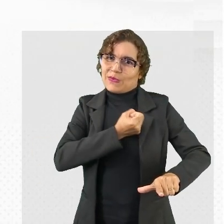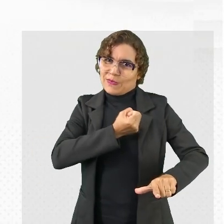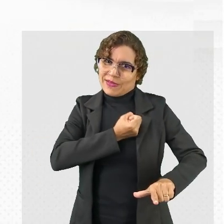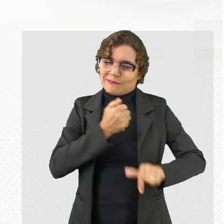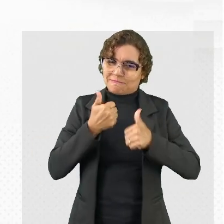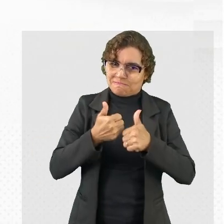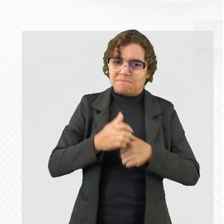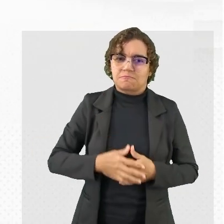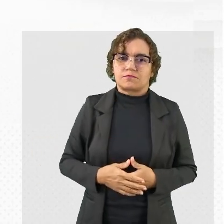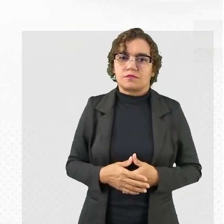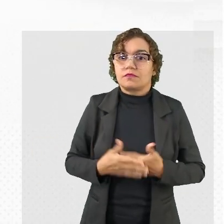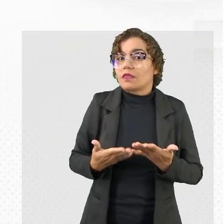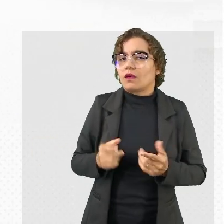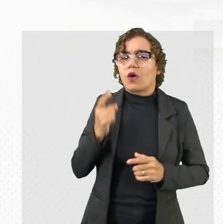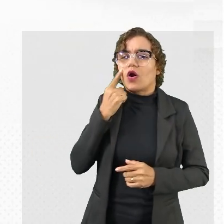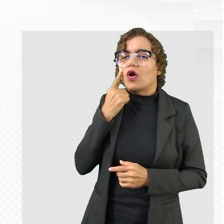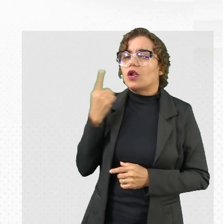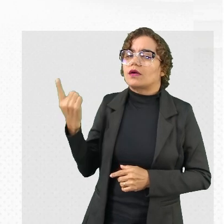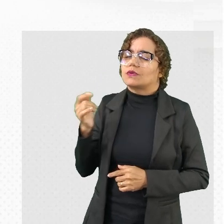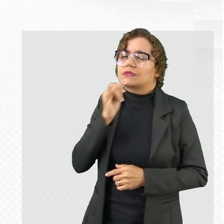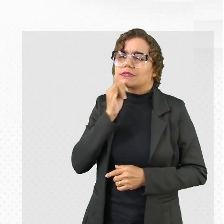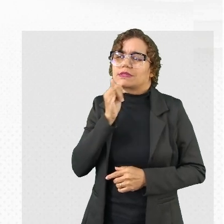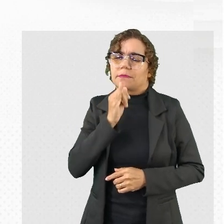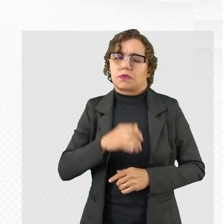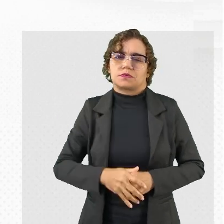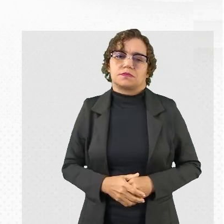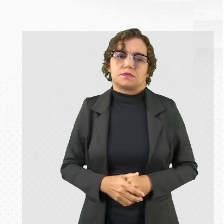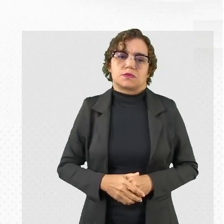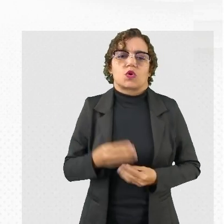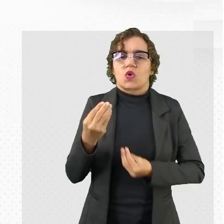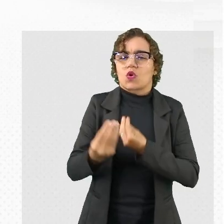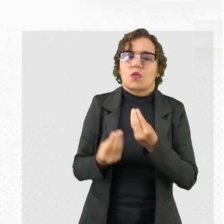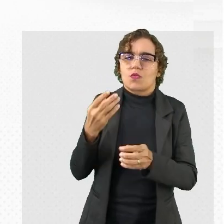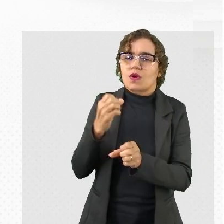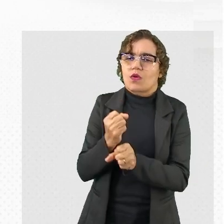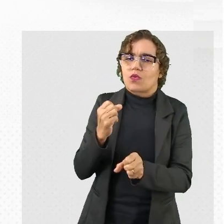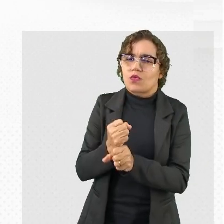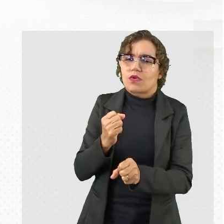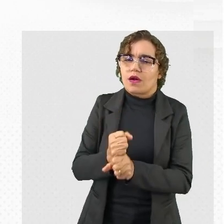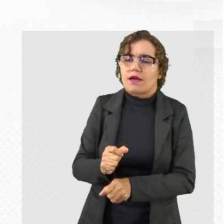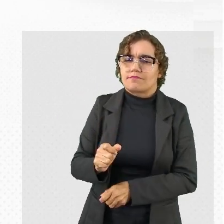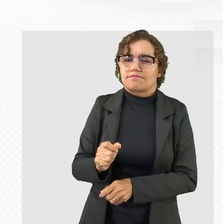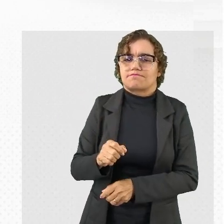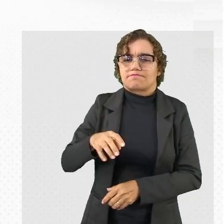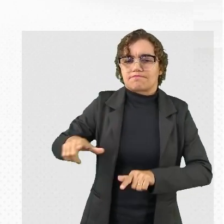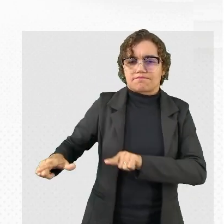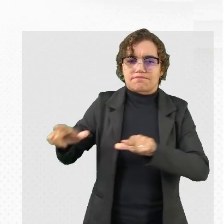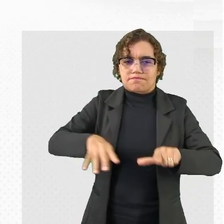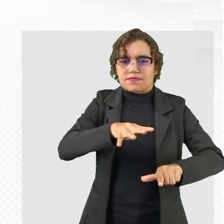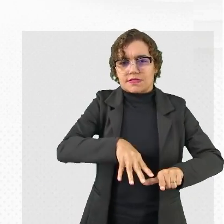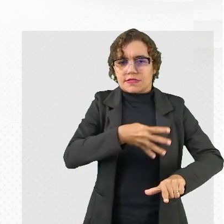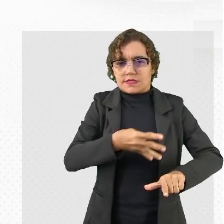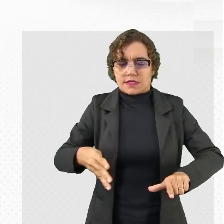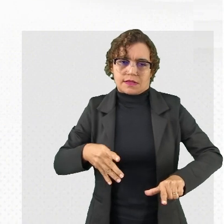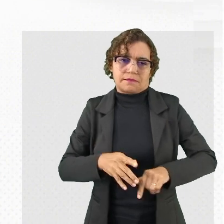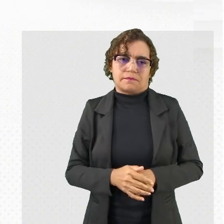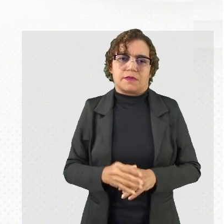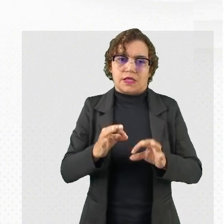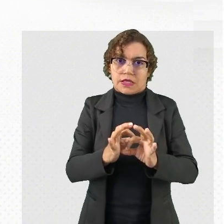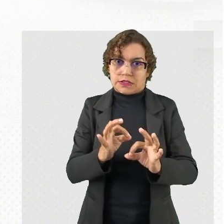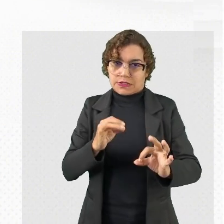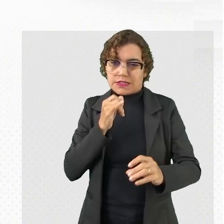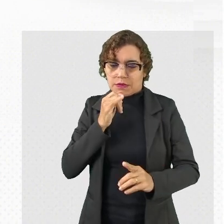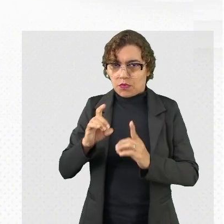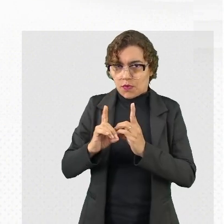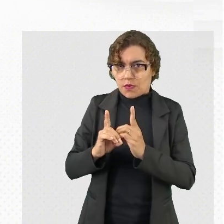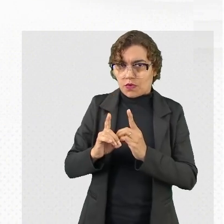Certo? Bom, vamos fazer um exemplo aqui, tá? De como calcular uma escala. A distância entre duas cidades em um mapa é